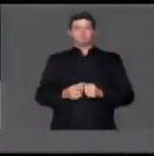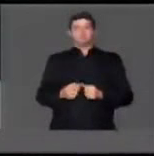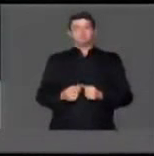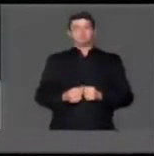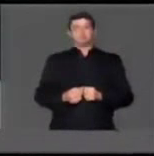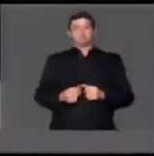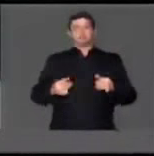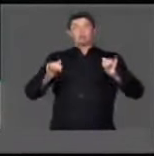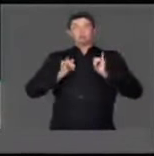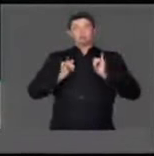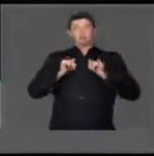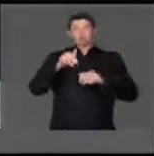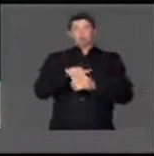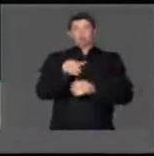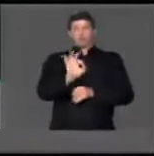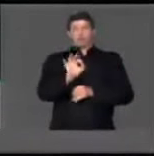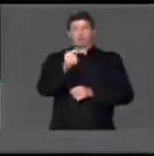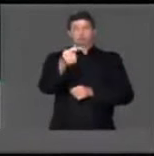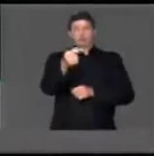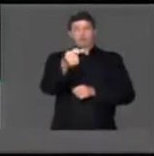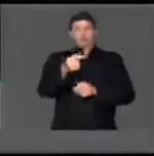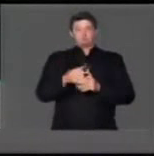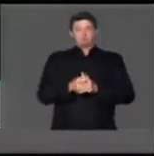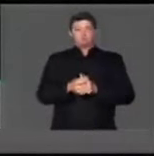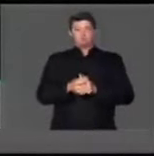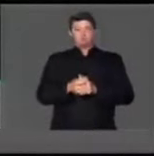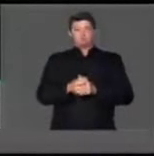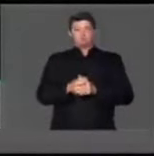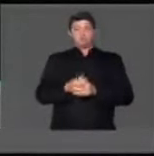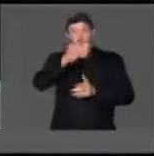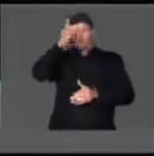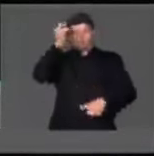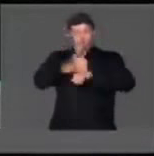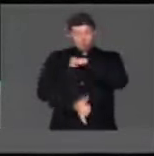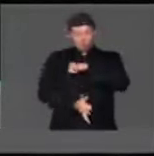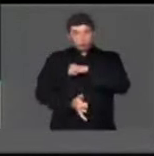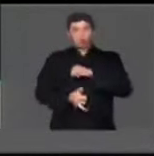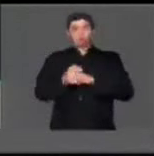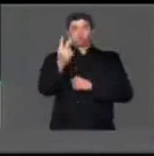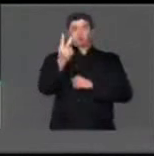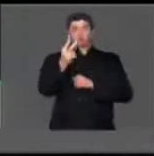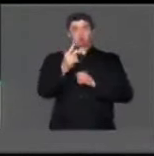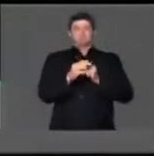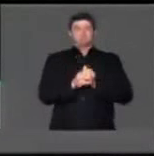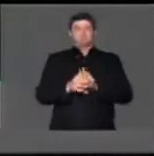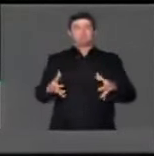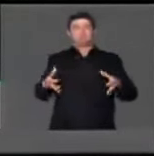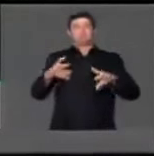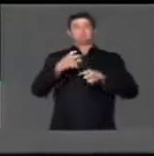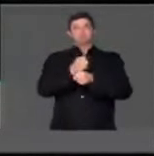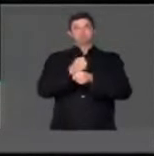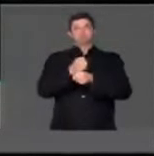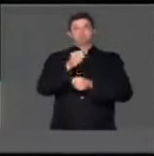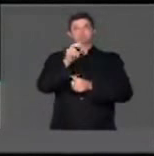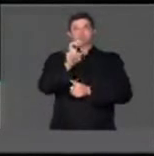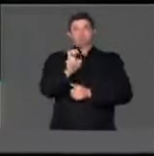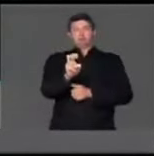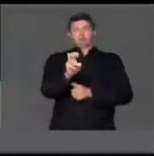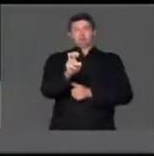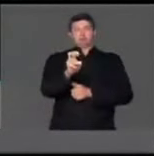deputados. Abstenções 7. Ausentes 2.